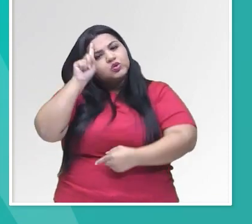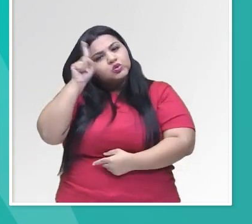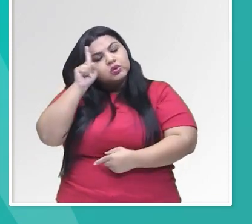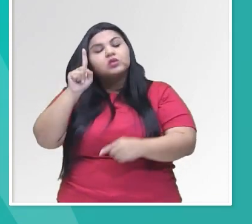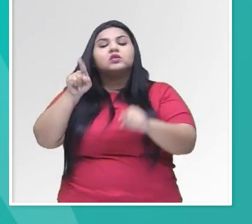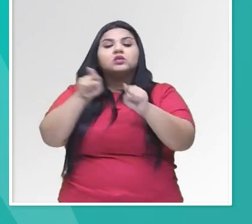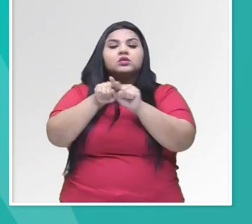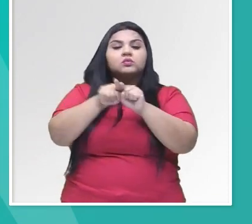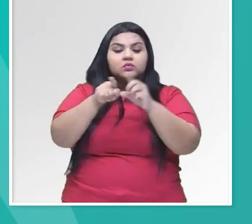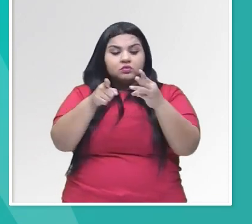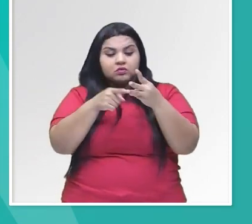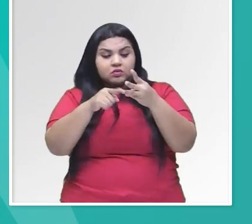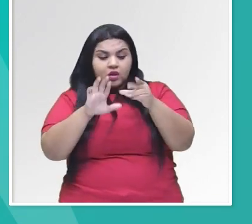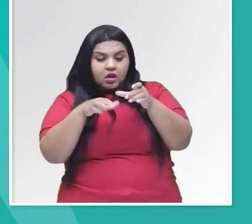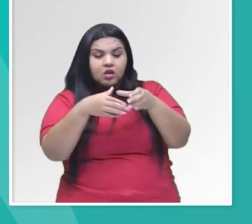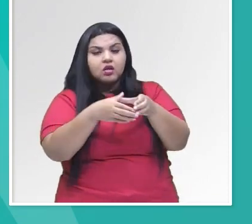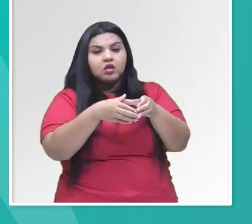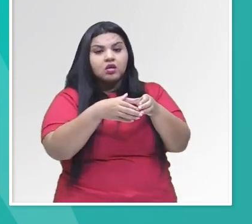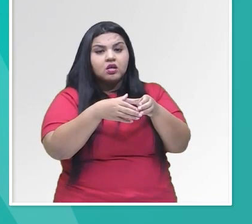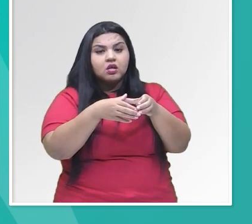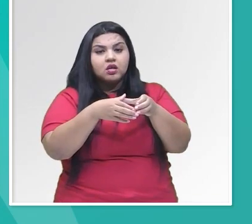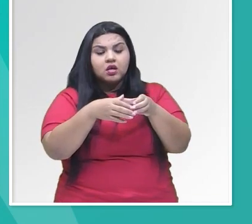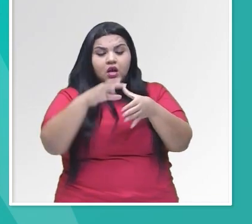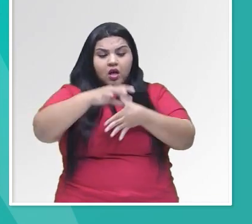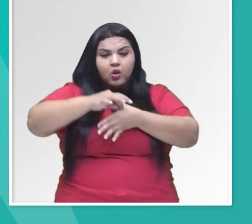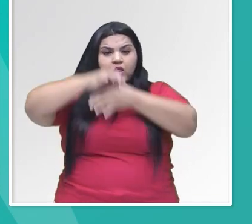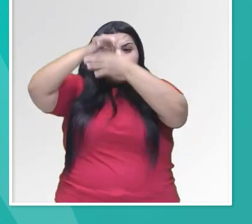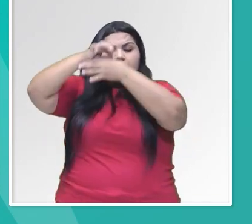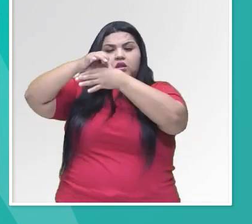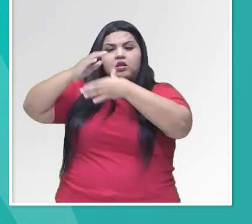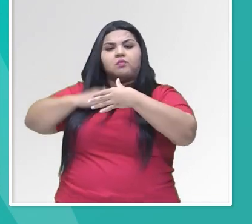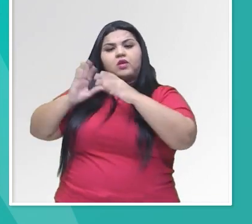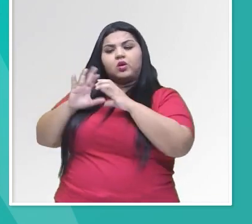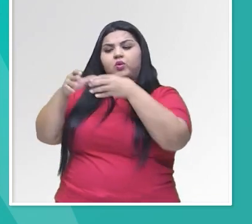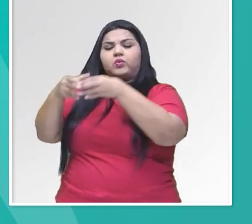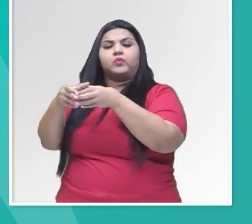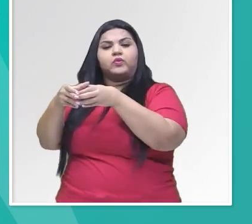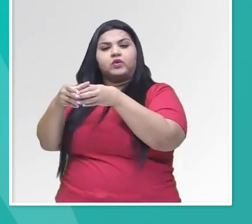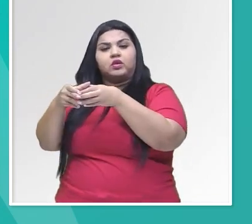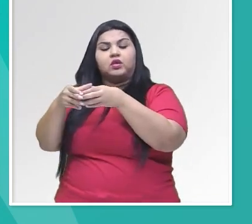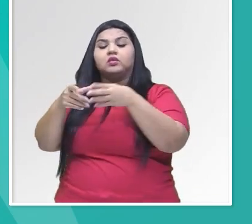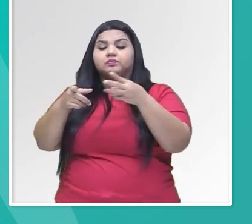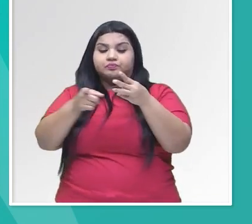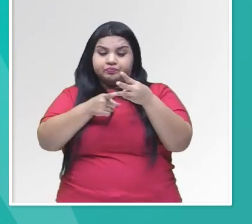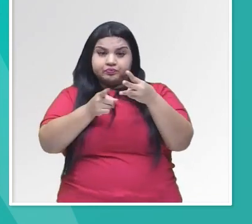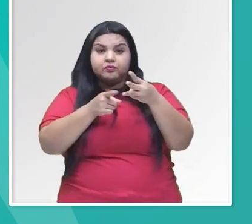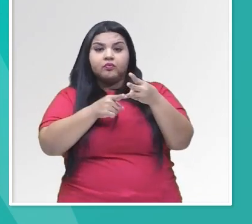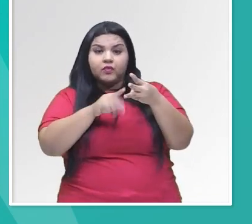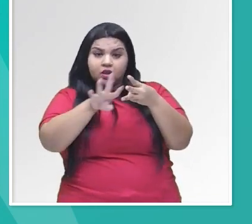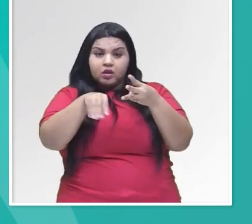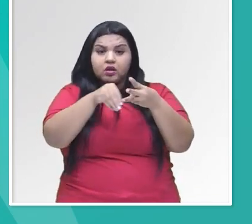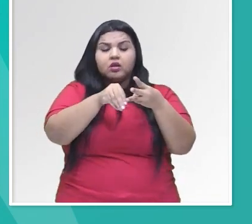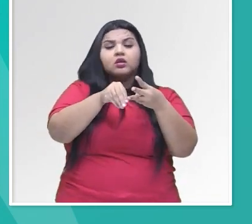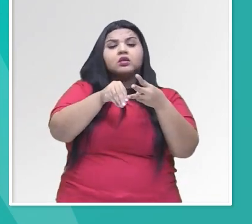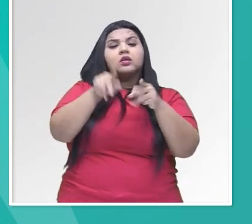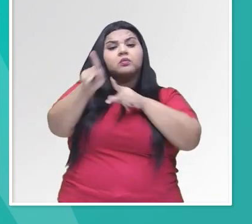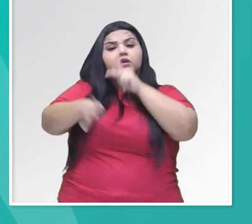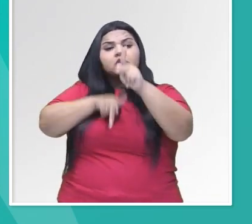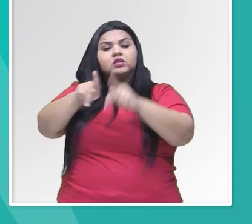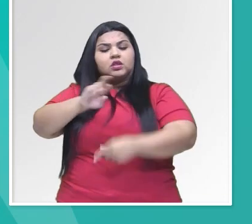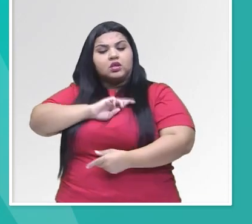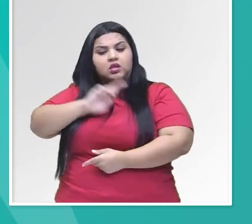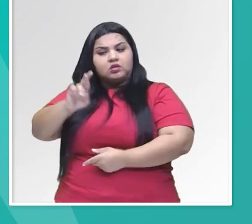implica o líder da minha comunidade. A comunidade implica as pessoas da religião